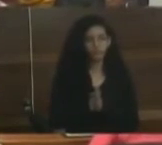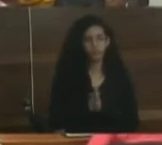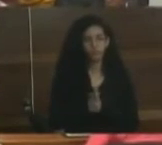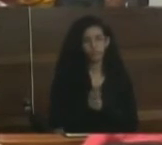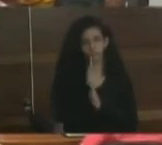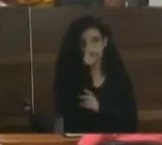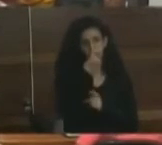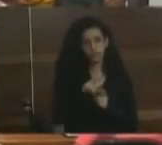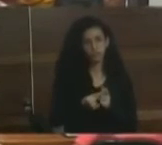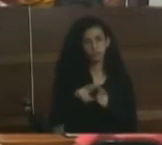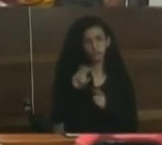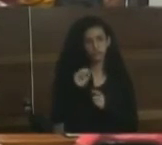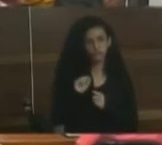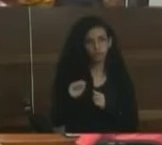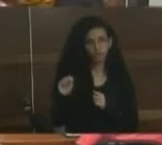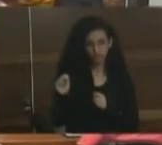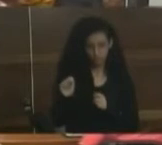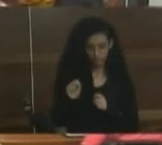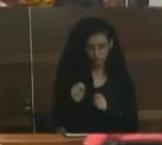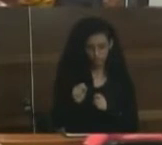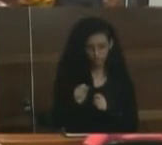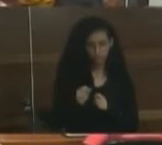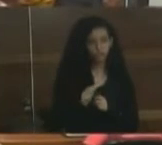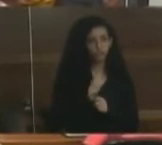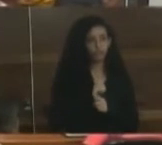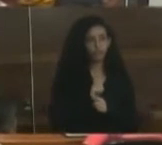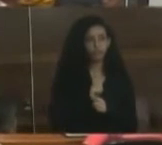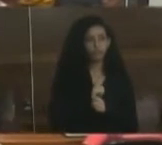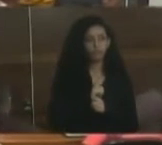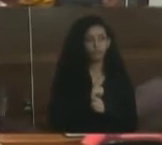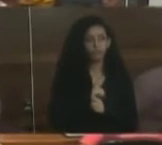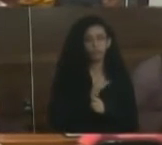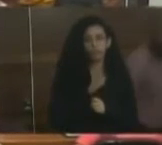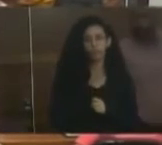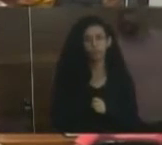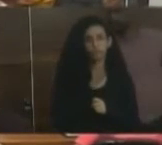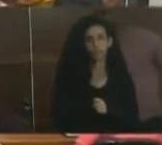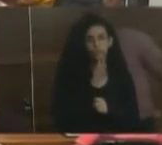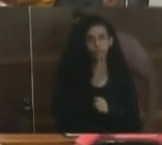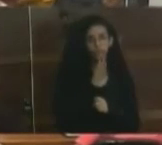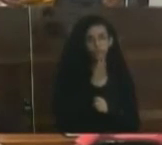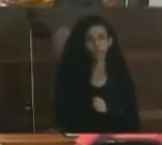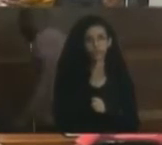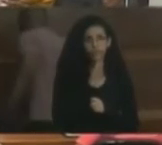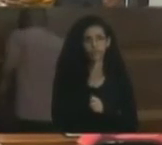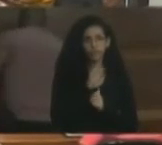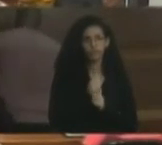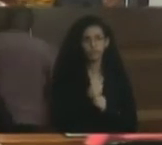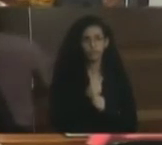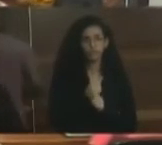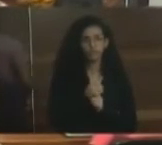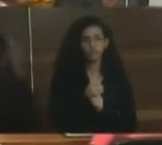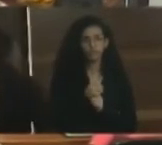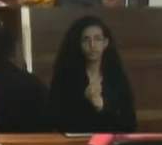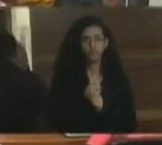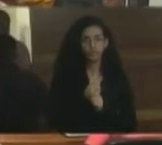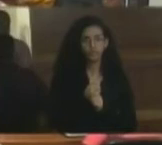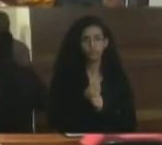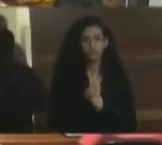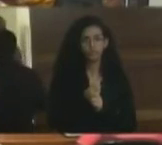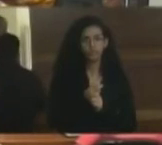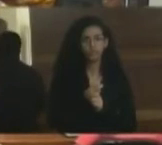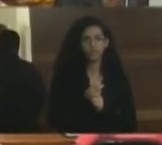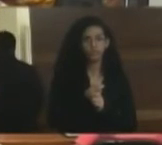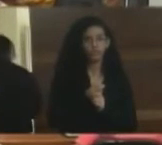vir aqui ó e aí e aí por onde tem mais ele momento